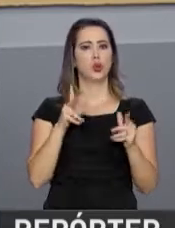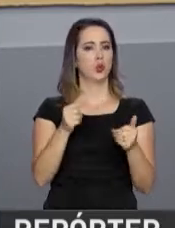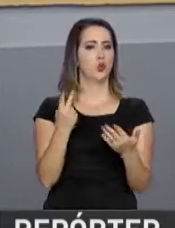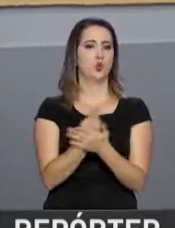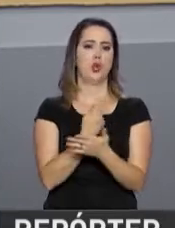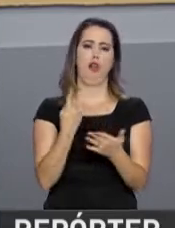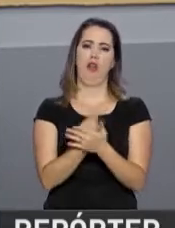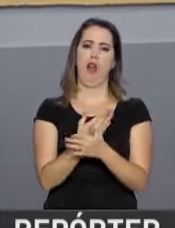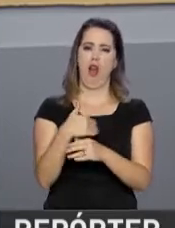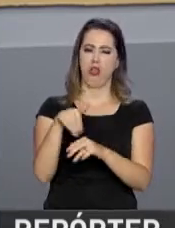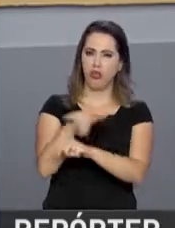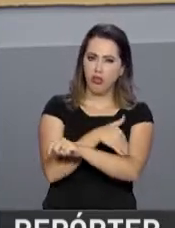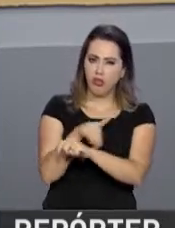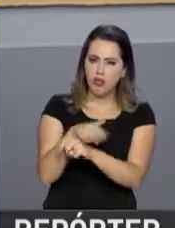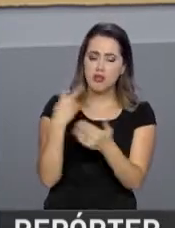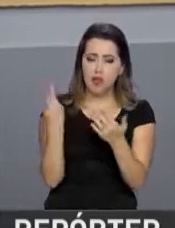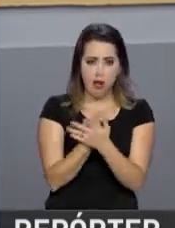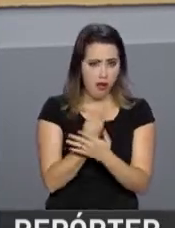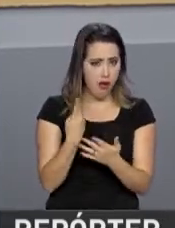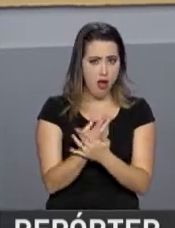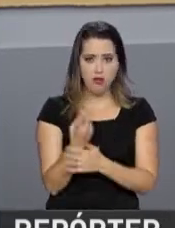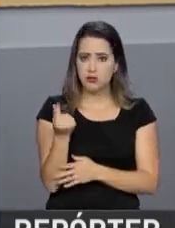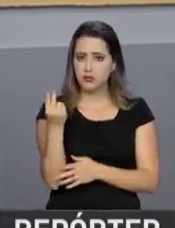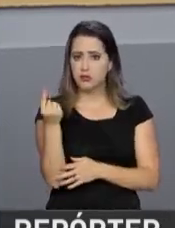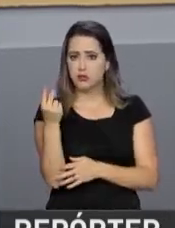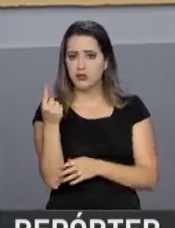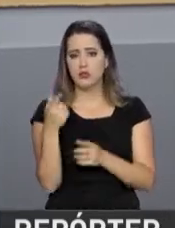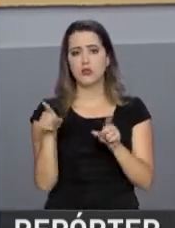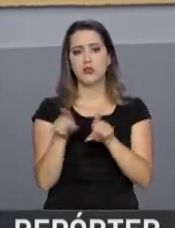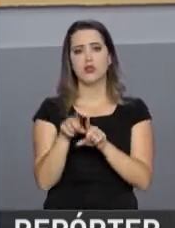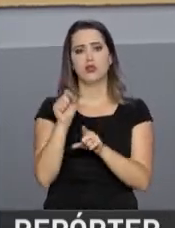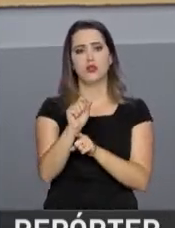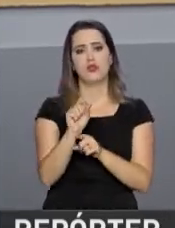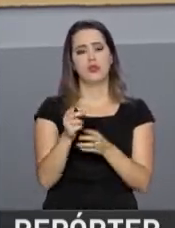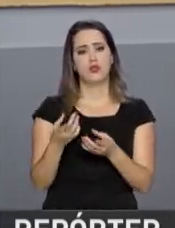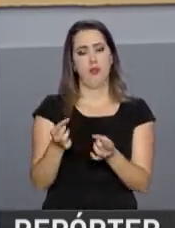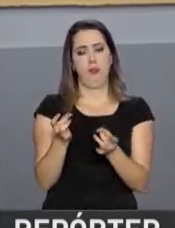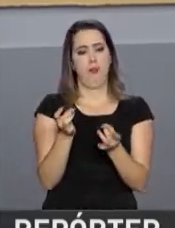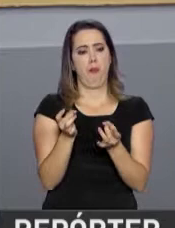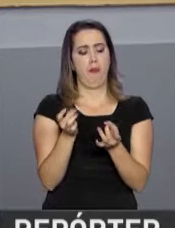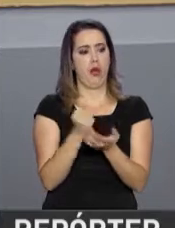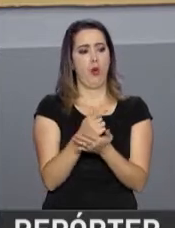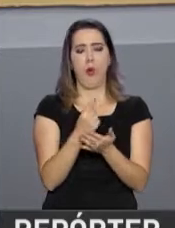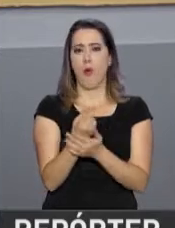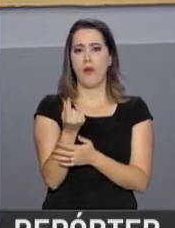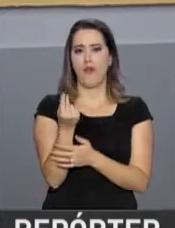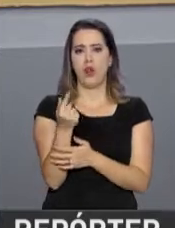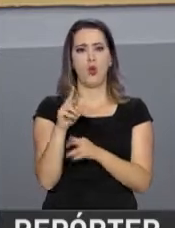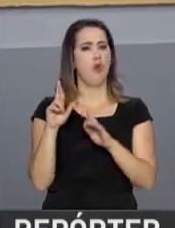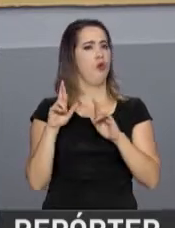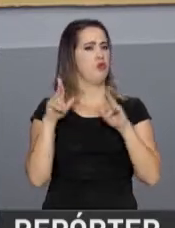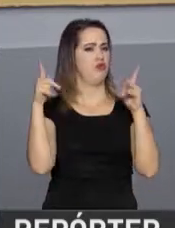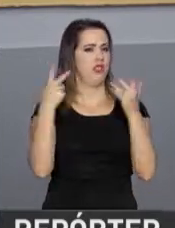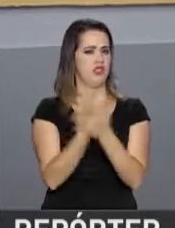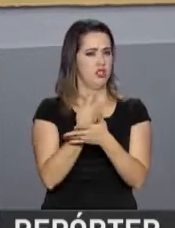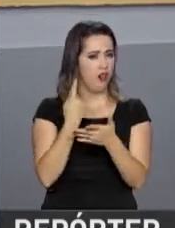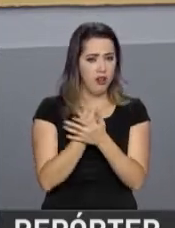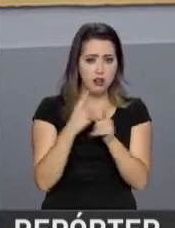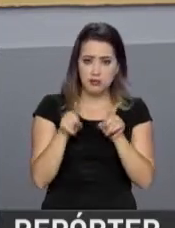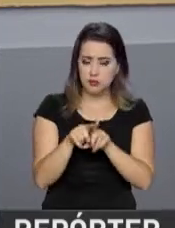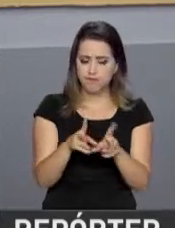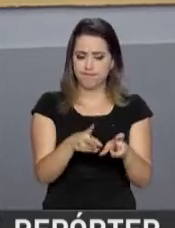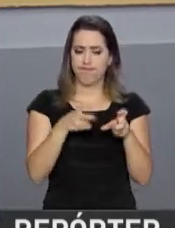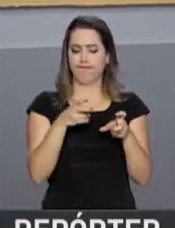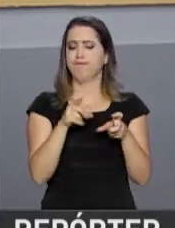o endereço apurado e um valor que estava a aferido para o produto importado todo esse material foi encaminhado à polícia federal